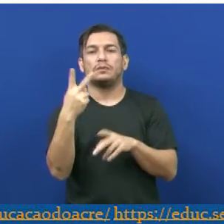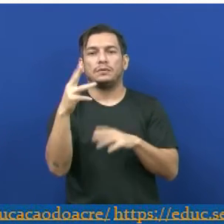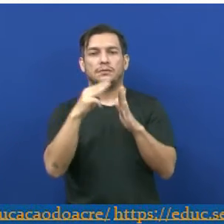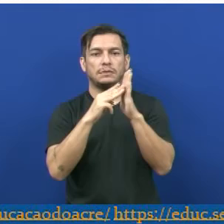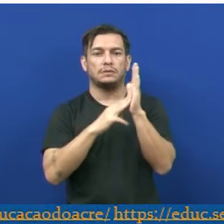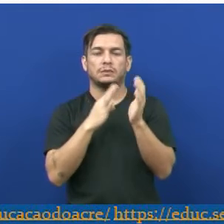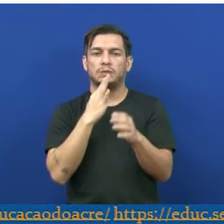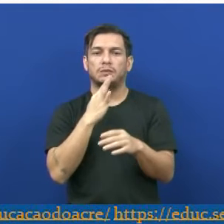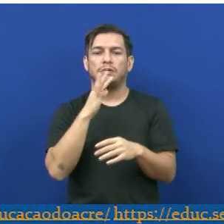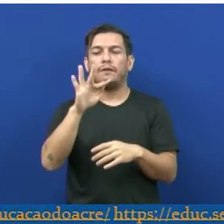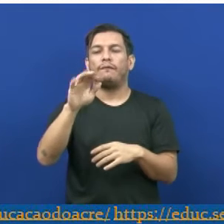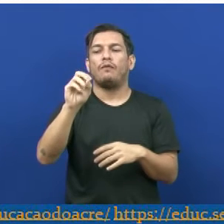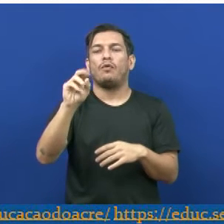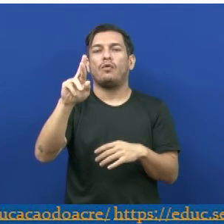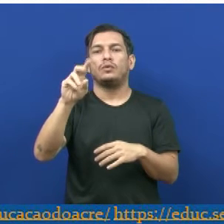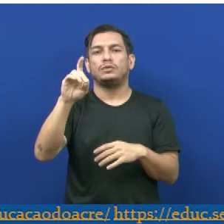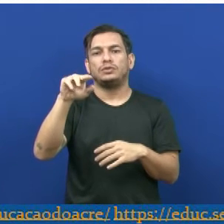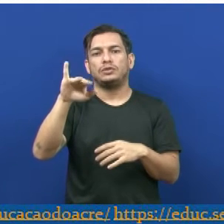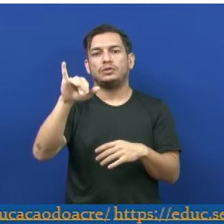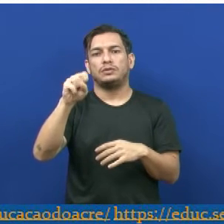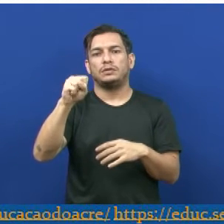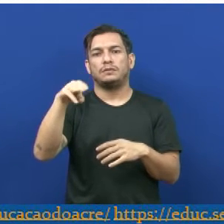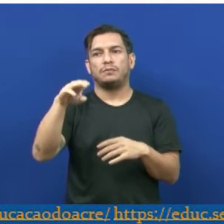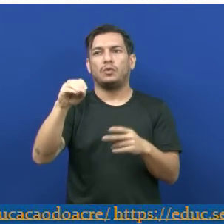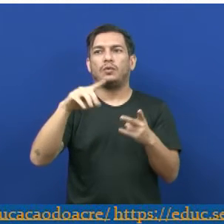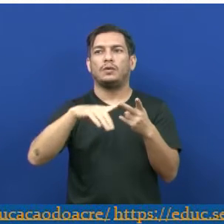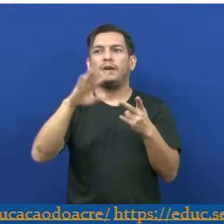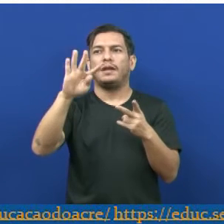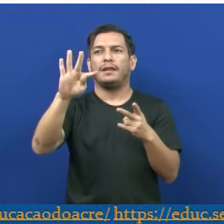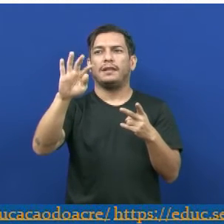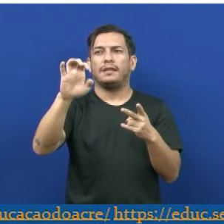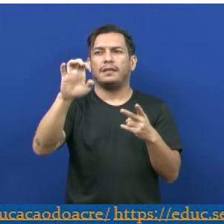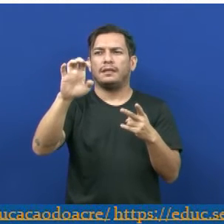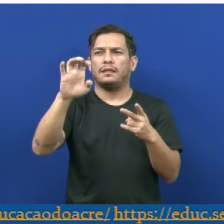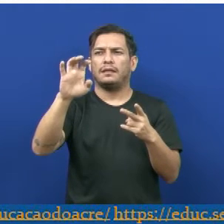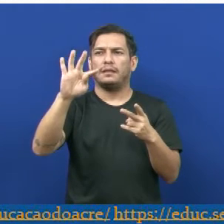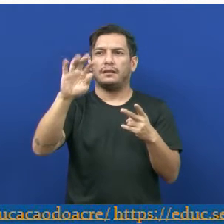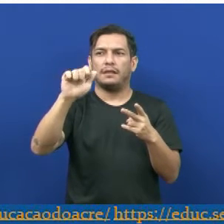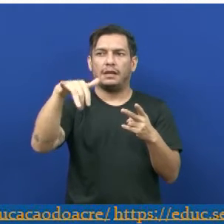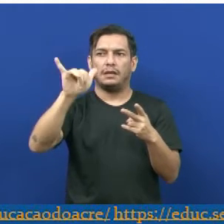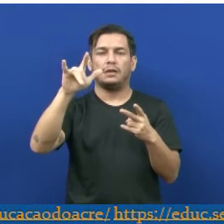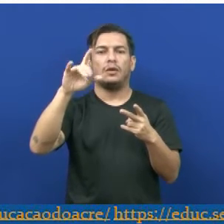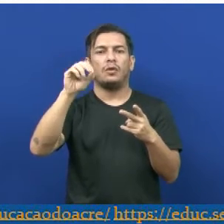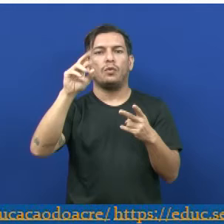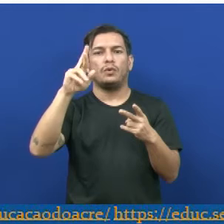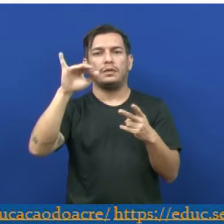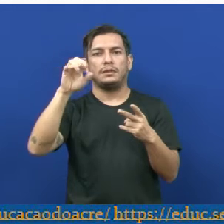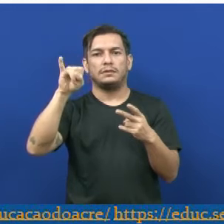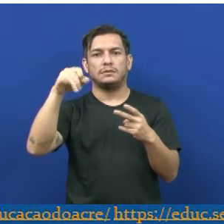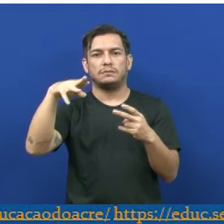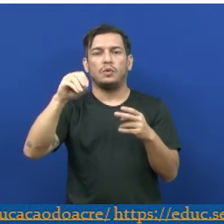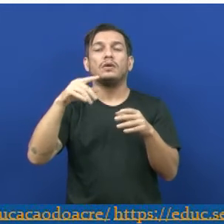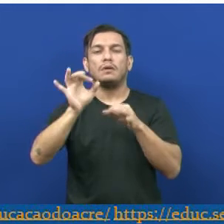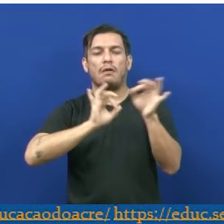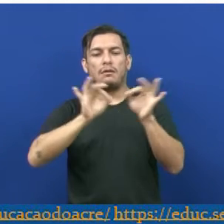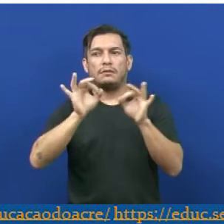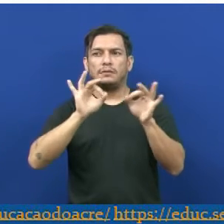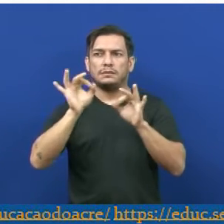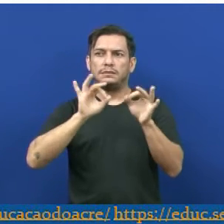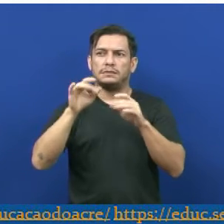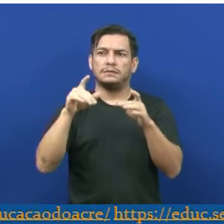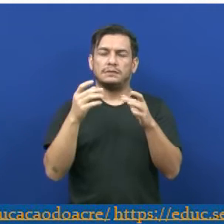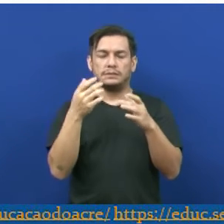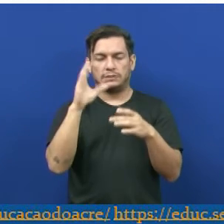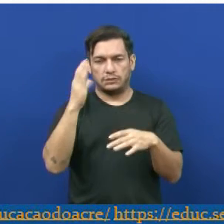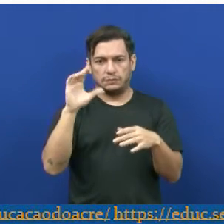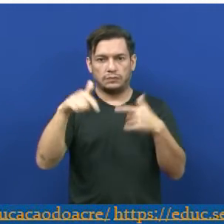muito conhecidos, que é o Fordismo e o Taylorismo. Taylorismo é um método que surgiu primeiro, que é uma organização científica do trabalho,